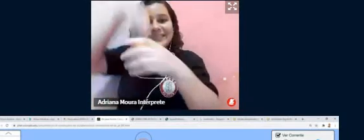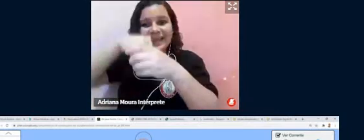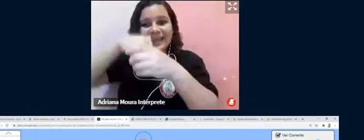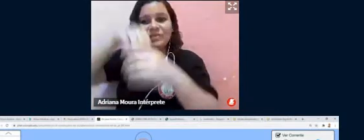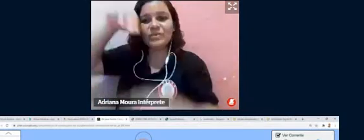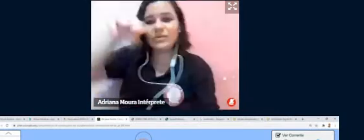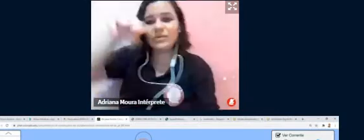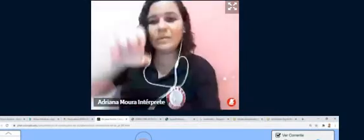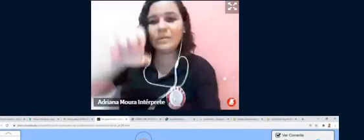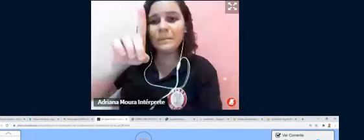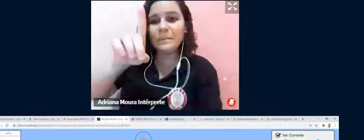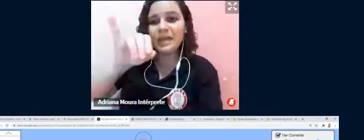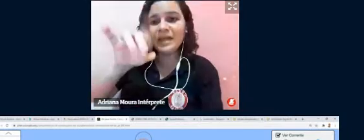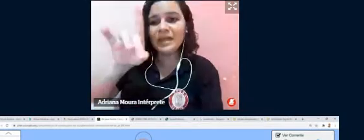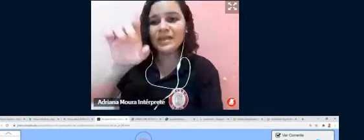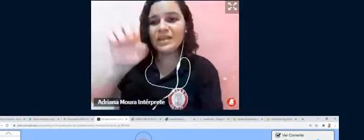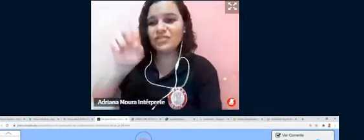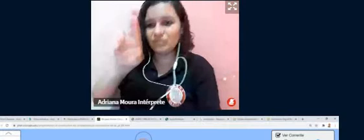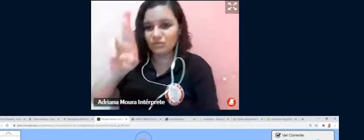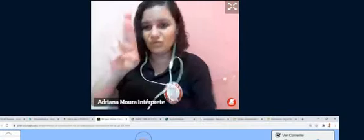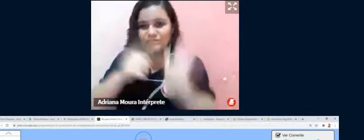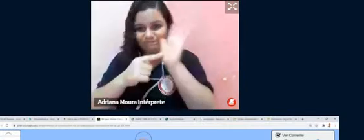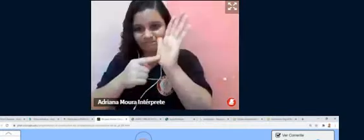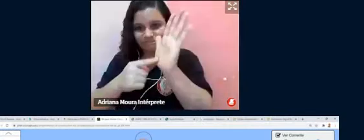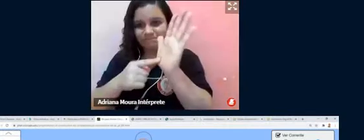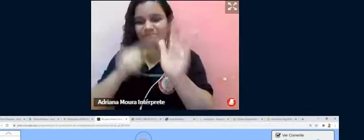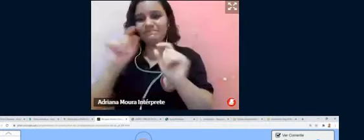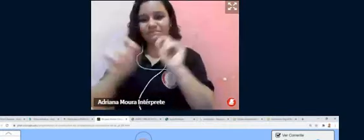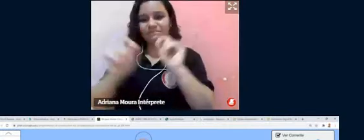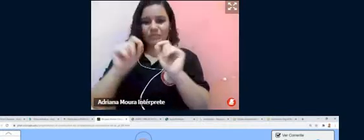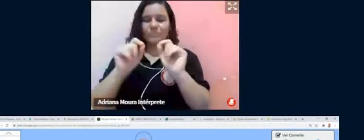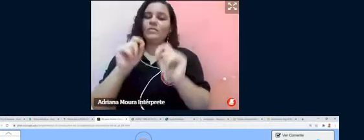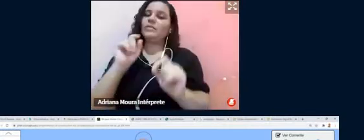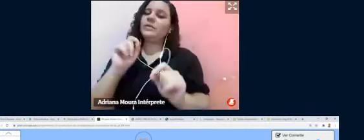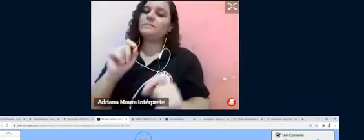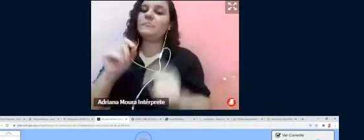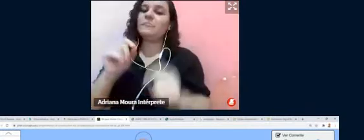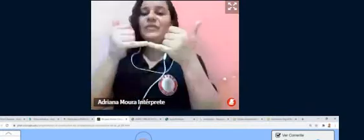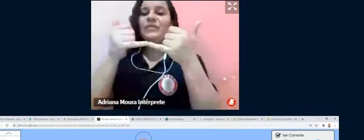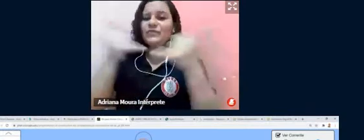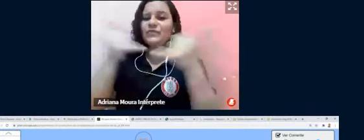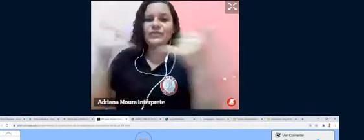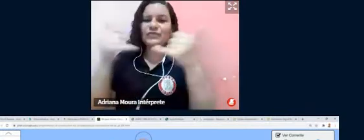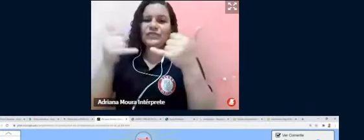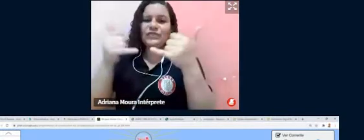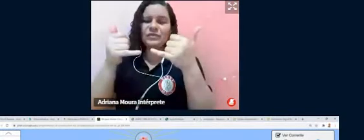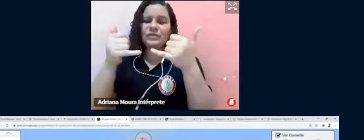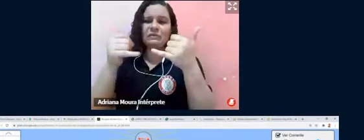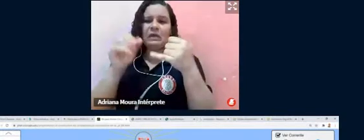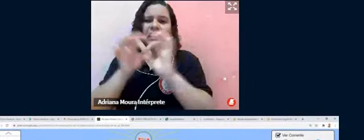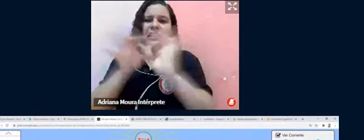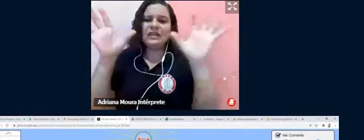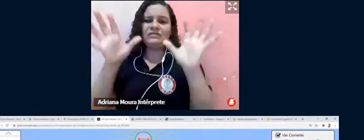E vou tentar fechar assim, para não usar outro fio. A preguiça de usar outro fio. O fio aqui é infinito, então eu posso chamar outro fio.